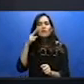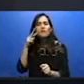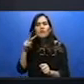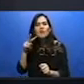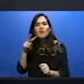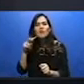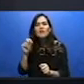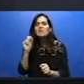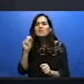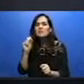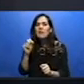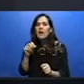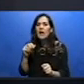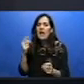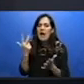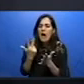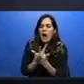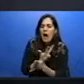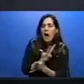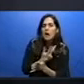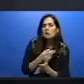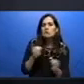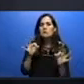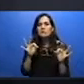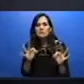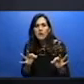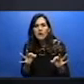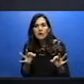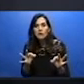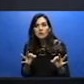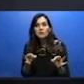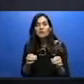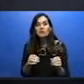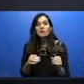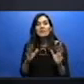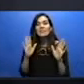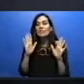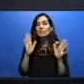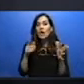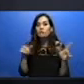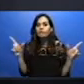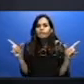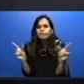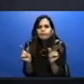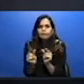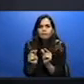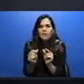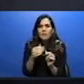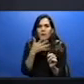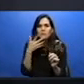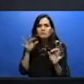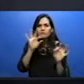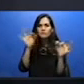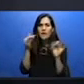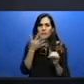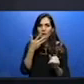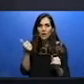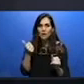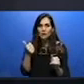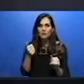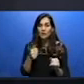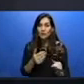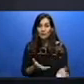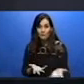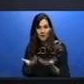palavras escritas de forma errada, fazer uma correçãozinha, dar uma lapidada e deixar seu texto incrível.